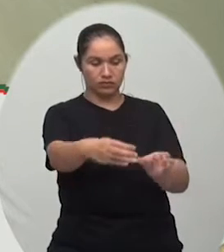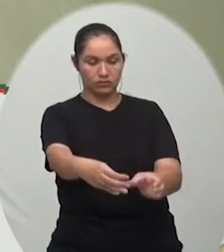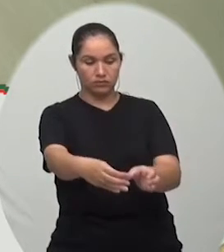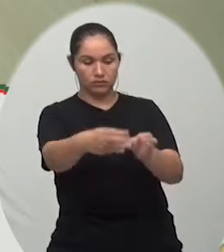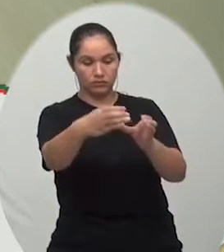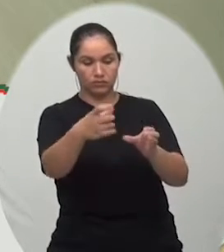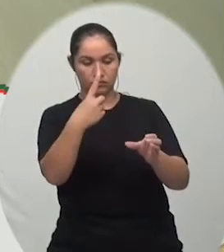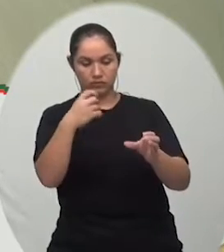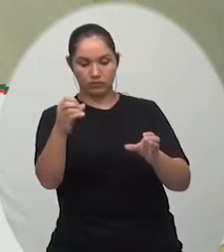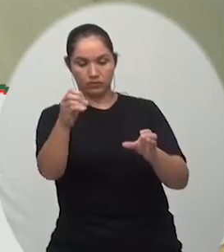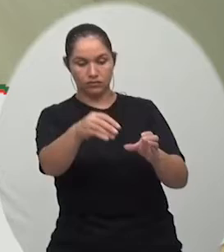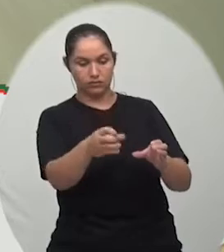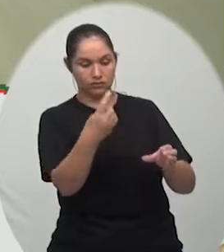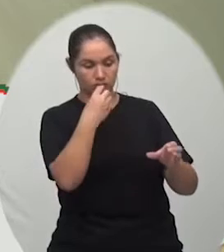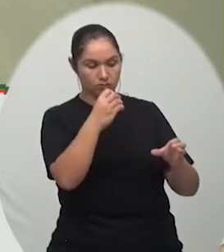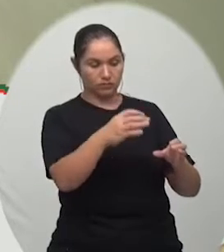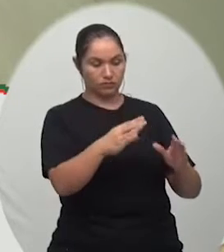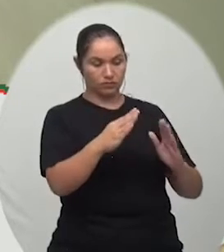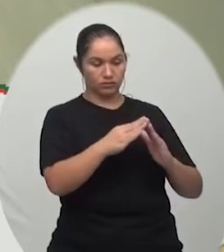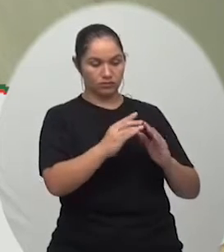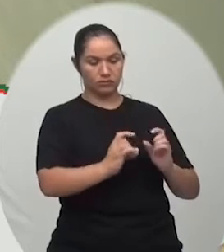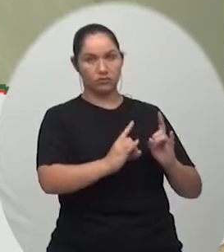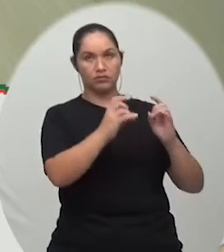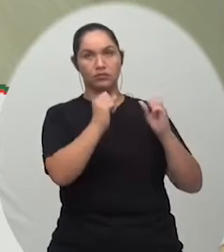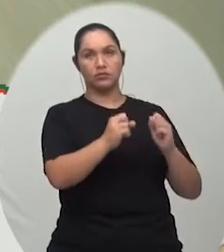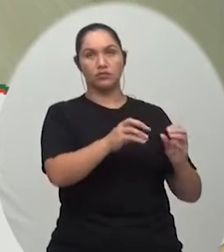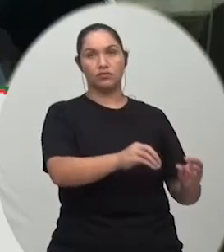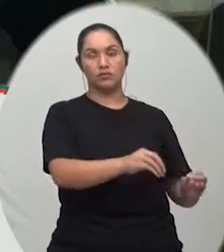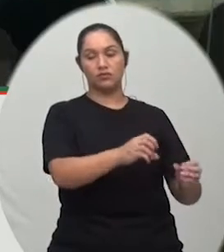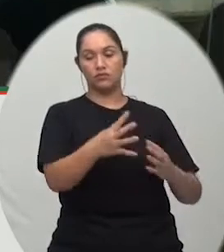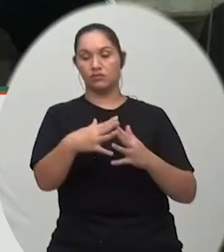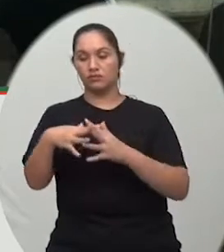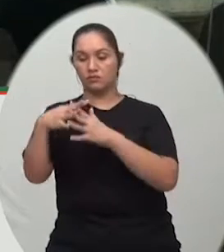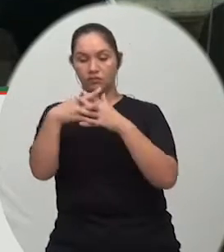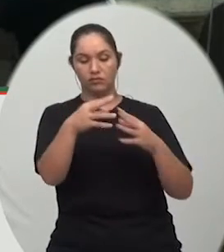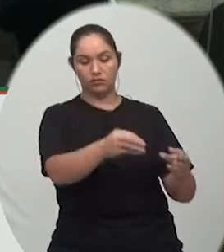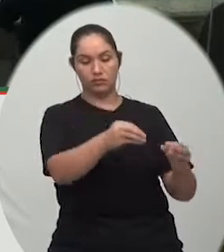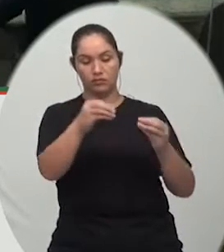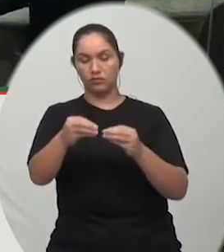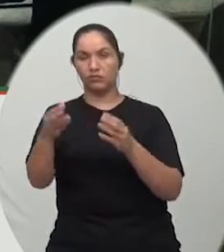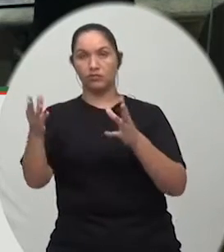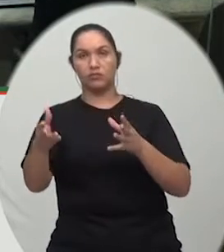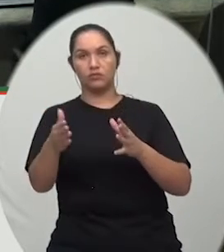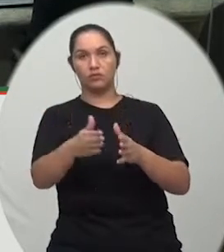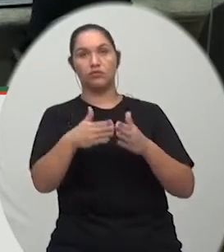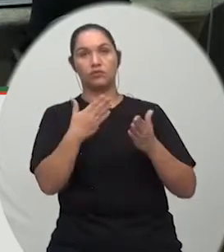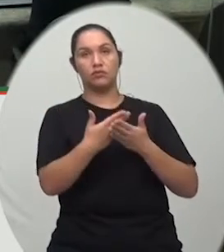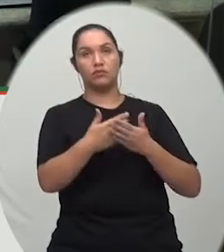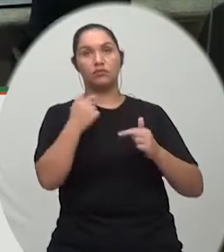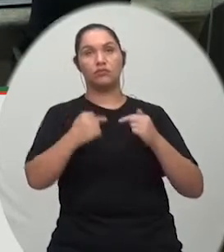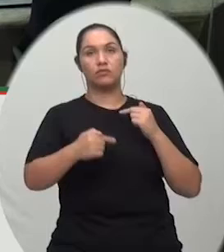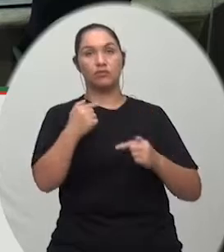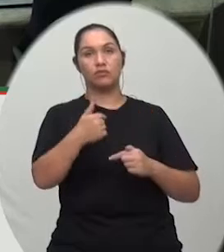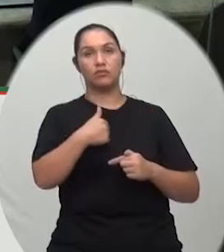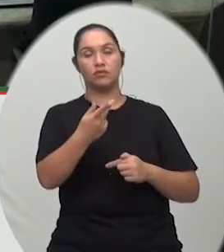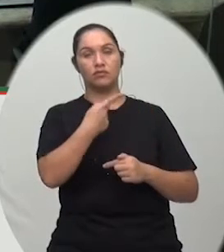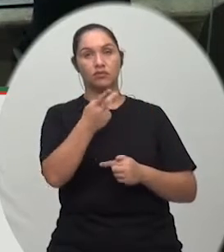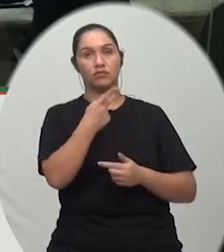residências, empresas e edifícios para o caminhão. O requerimento está em discussão. Eu vou